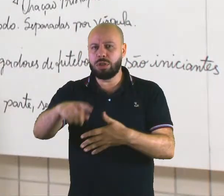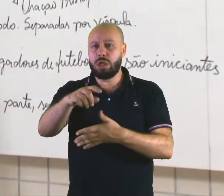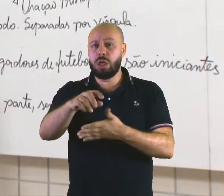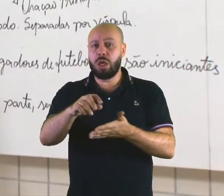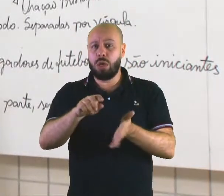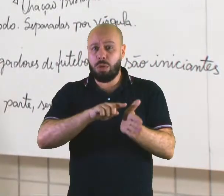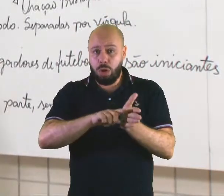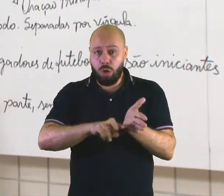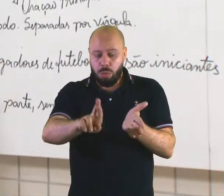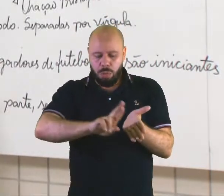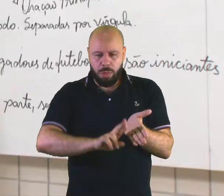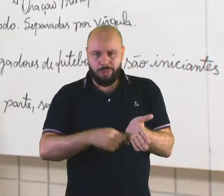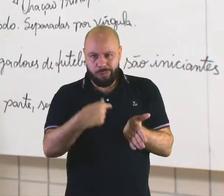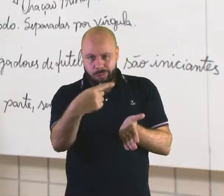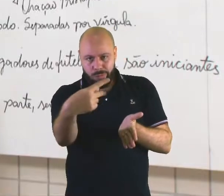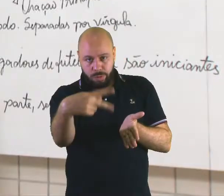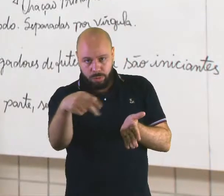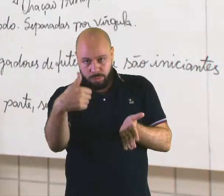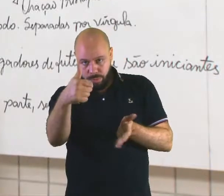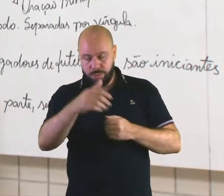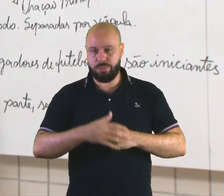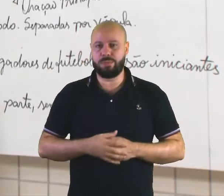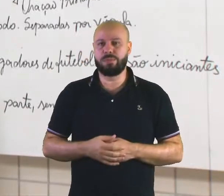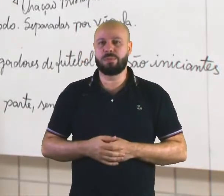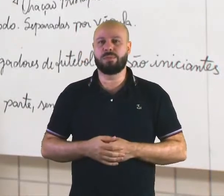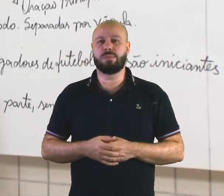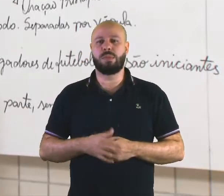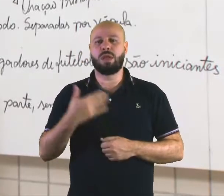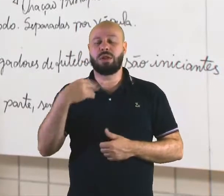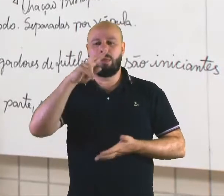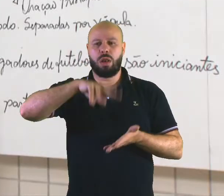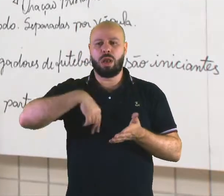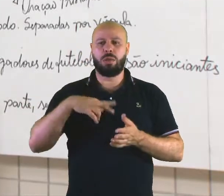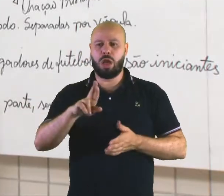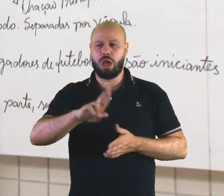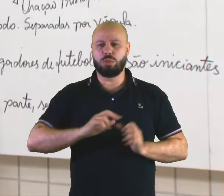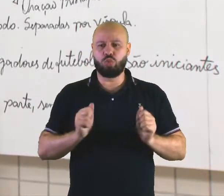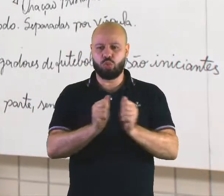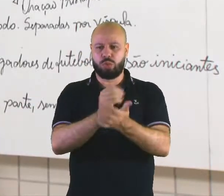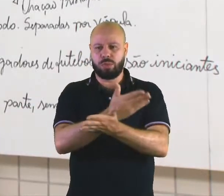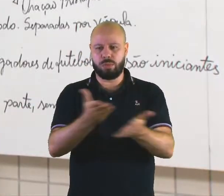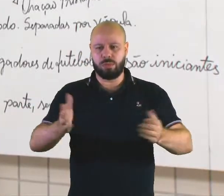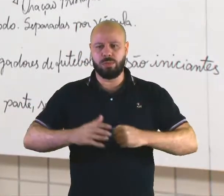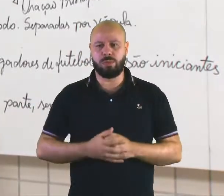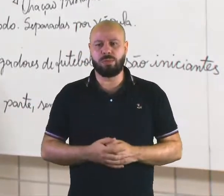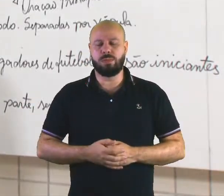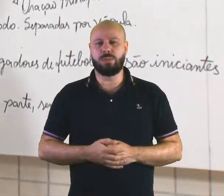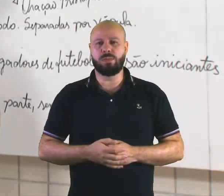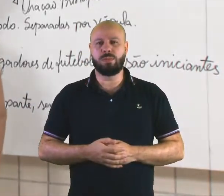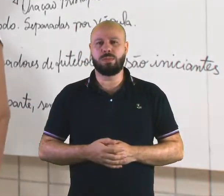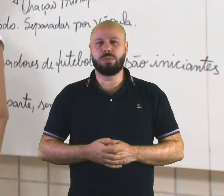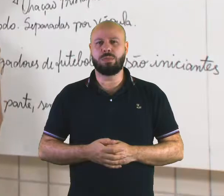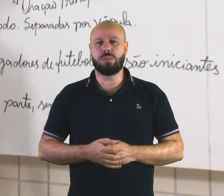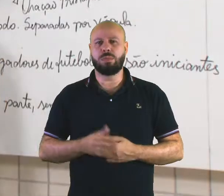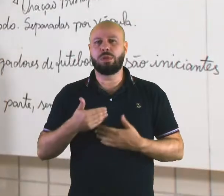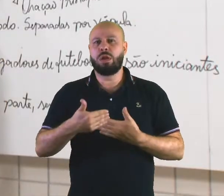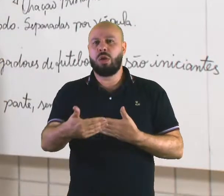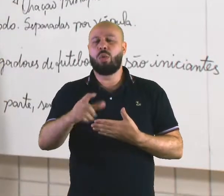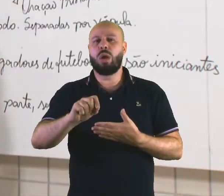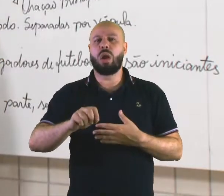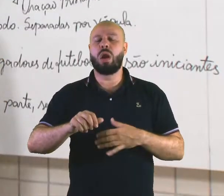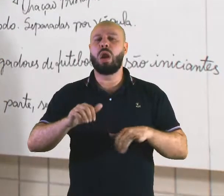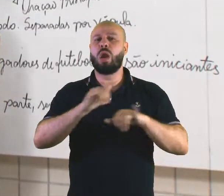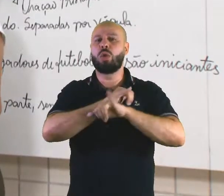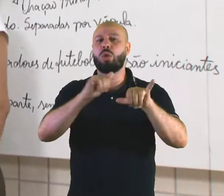as questões que estão no seu bloco de estudo, tá? Nós já vamos lendo e respondendo juntos, tá bom? Então vamos lá, a